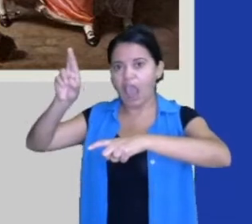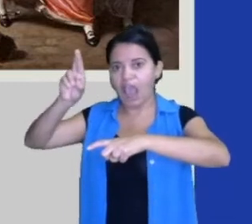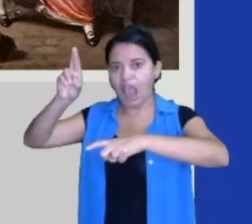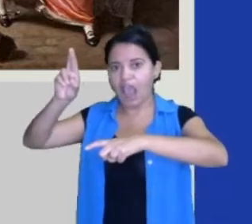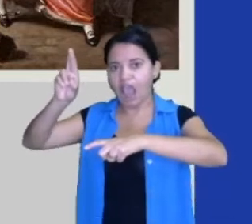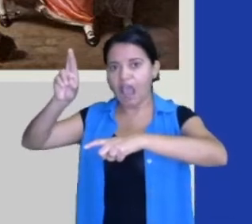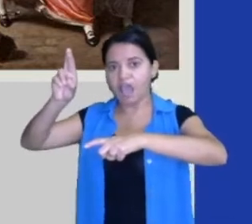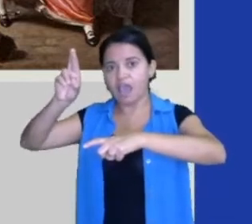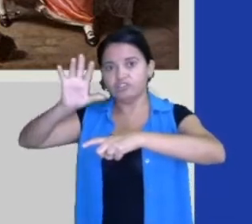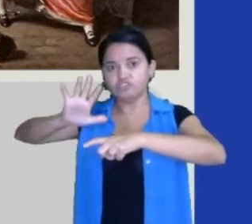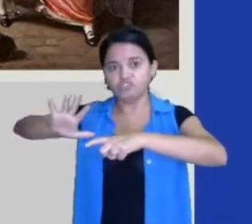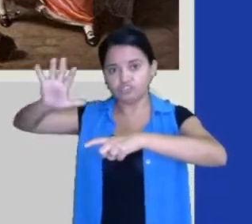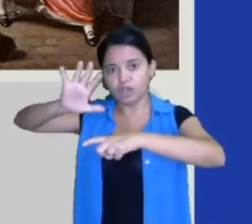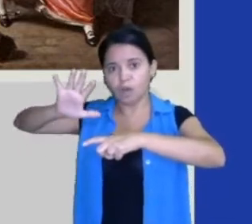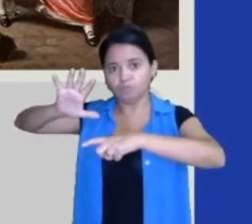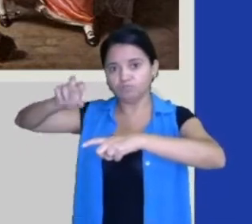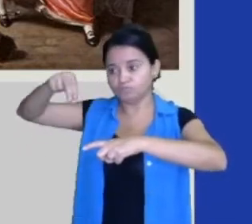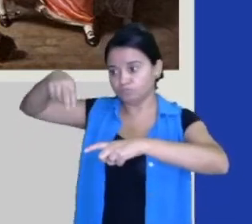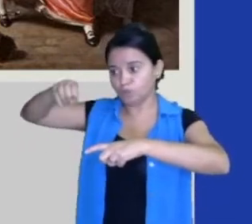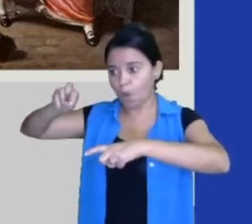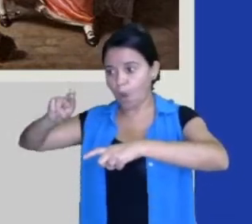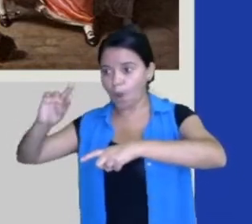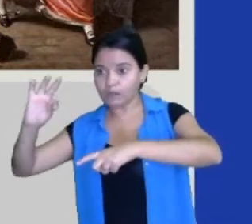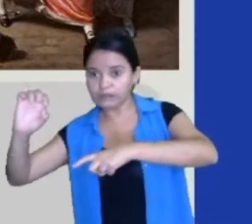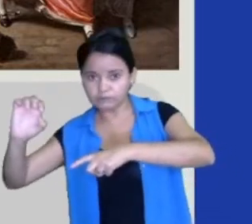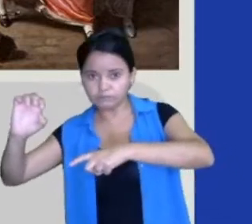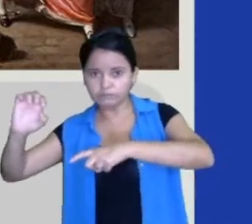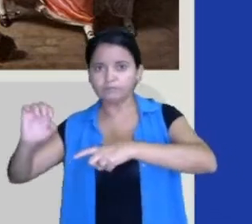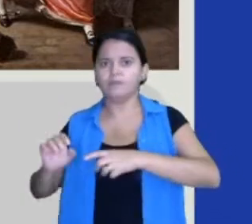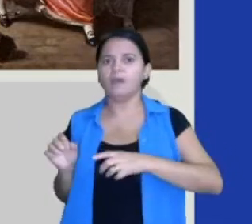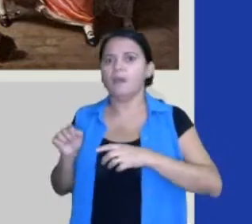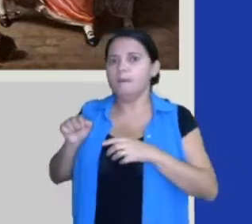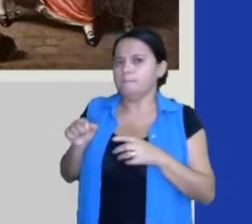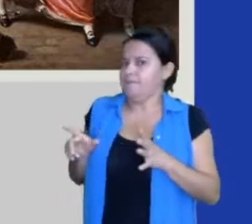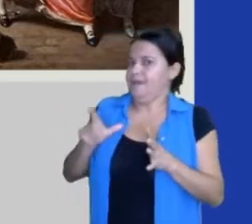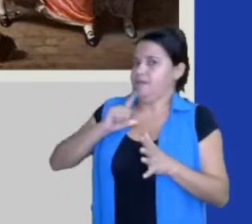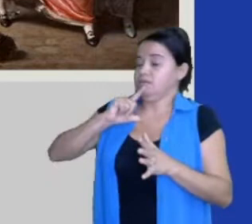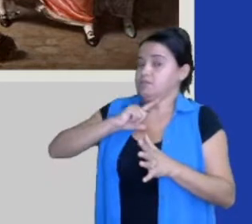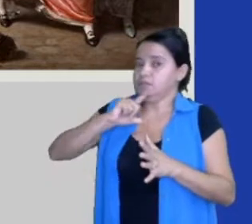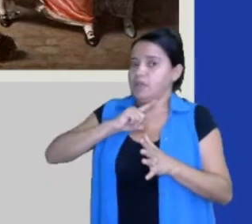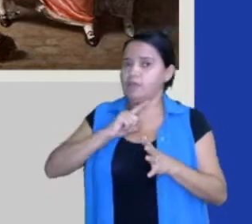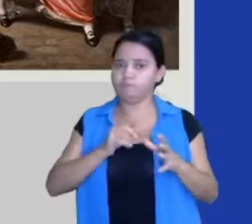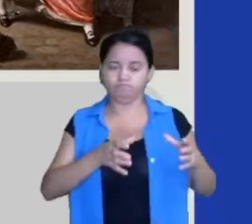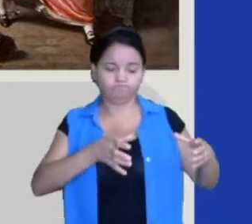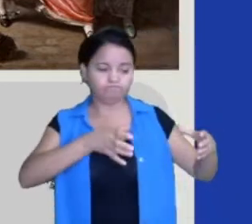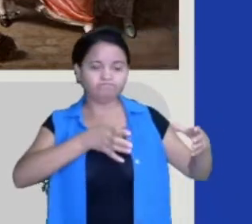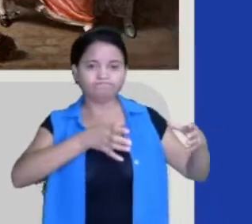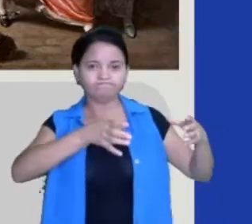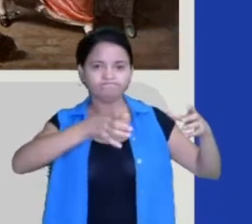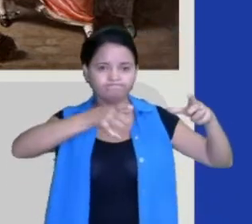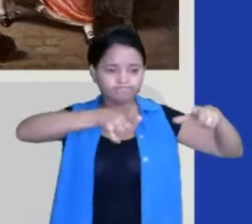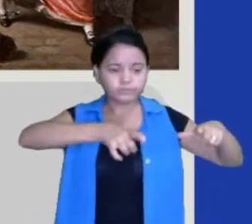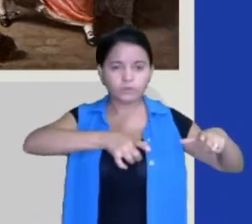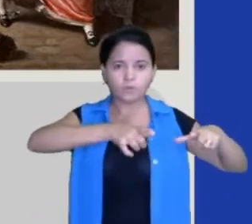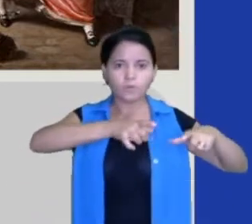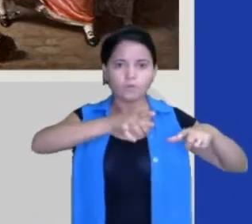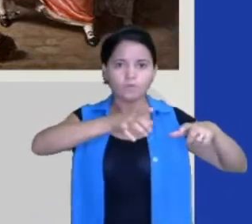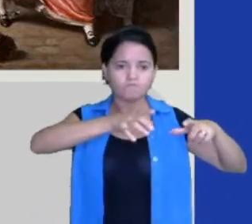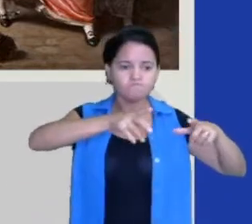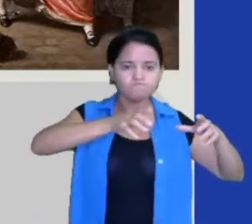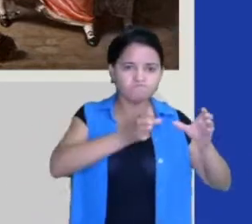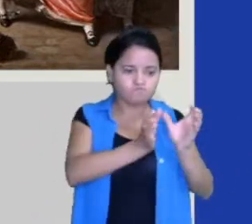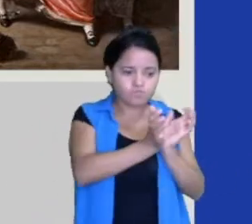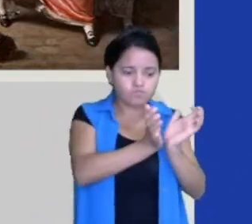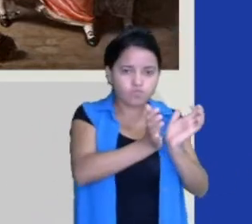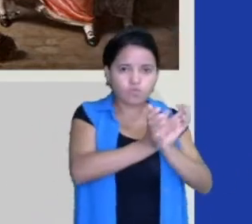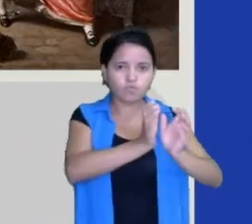nessa aula que a Inglaterra estava em um conflito com a França, chamada Guerra dos 7 Anos,